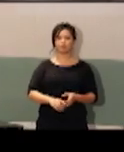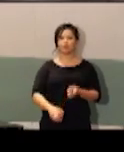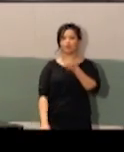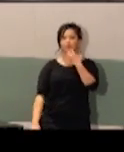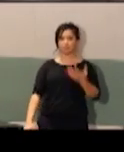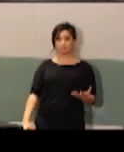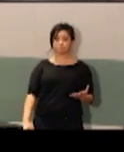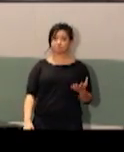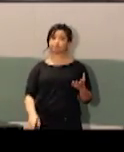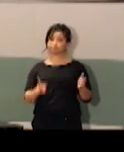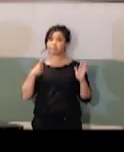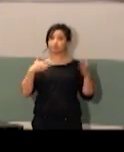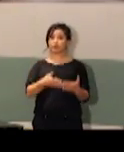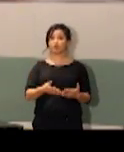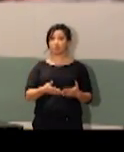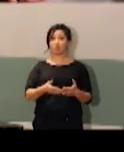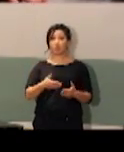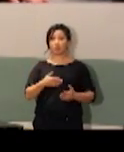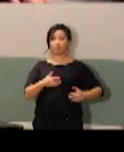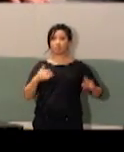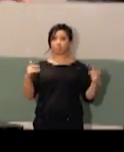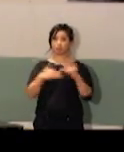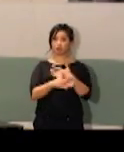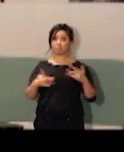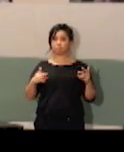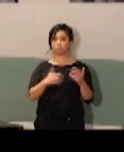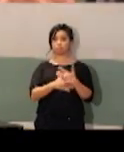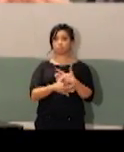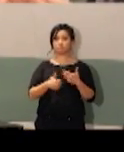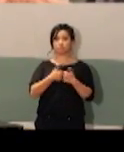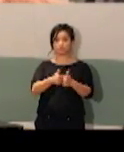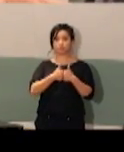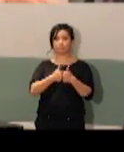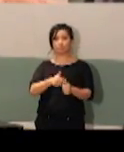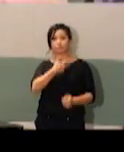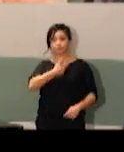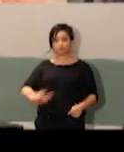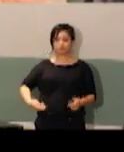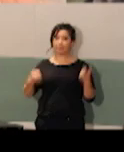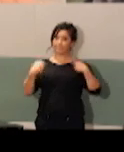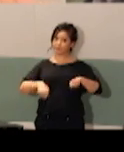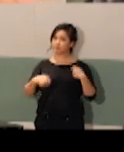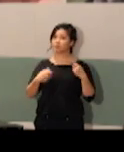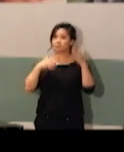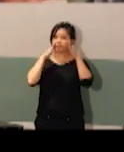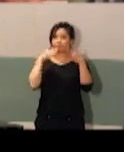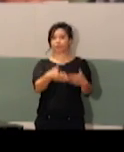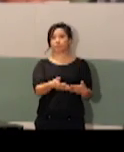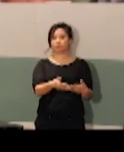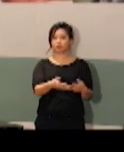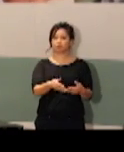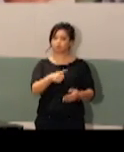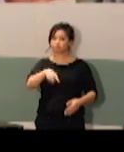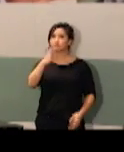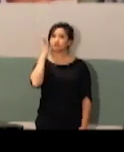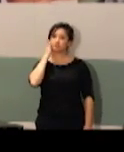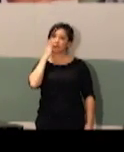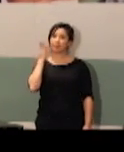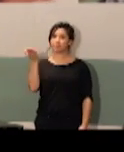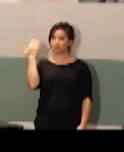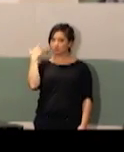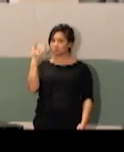grande prioridade. E vocês sabem como eu peguei também esse transporte público, né? Um caos